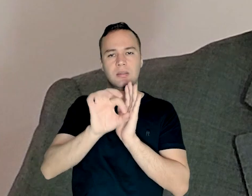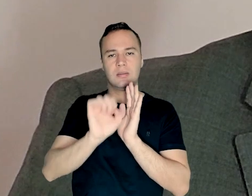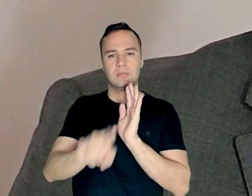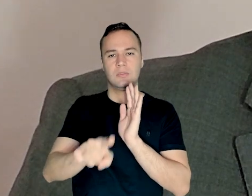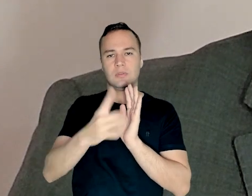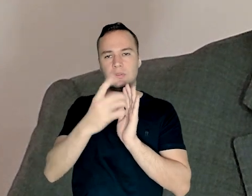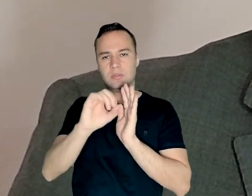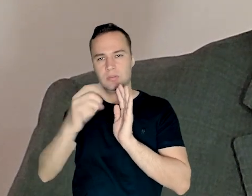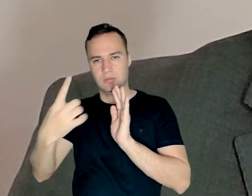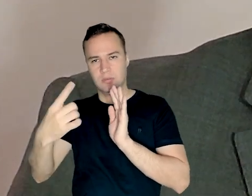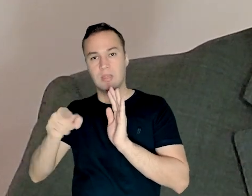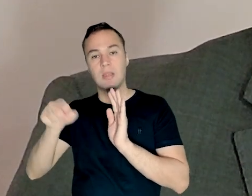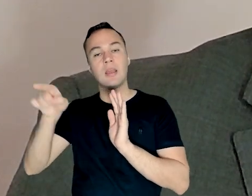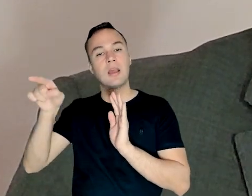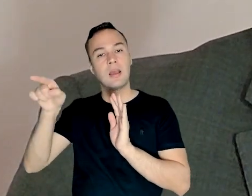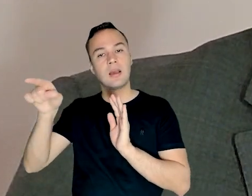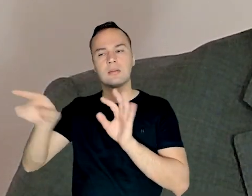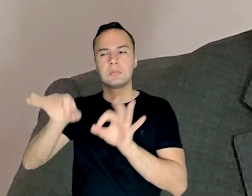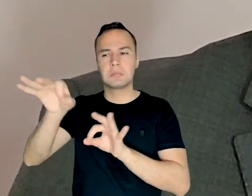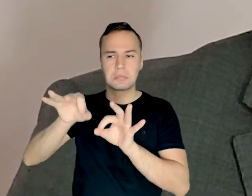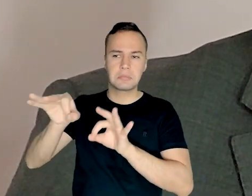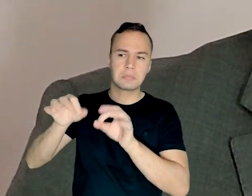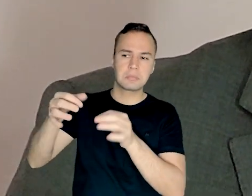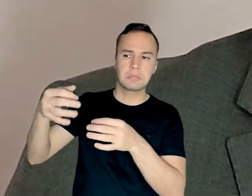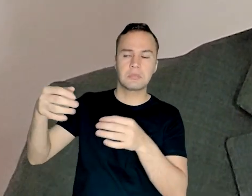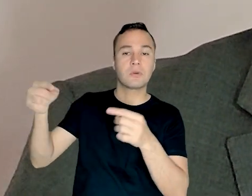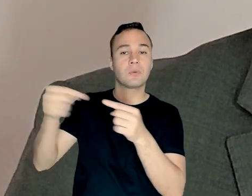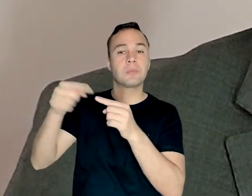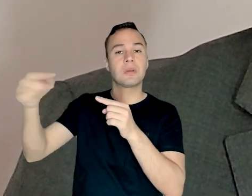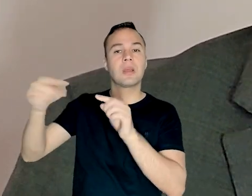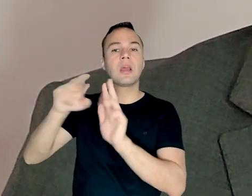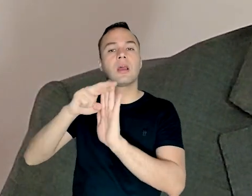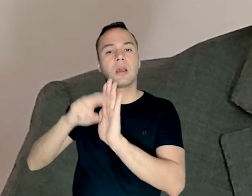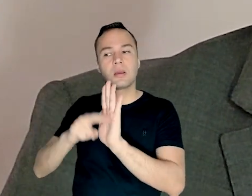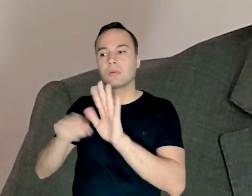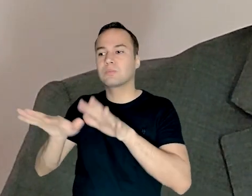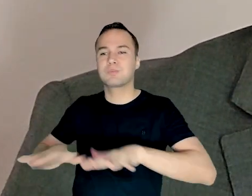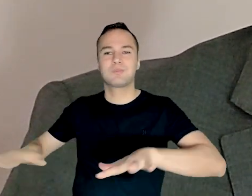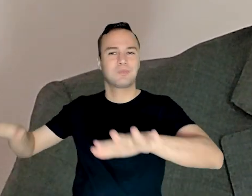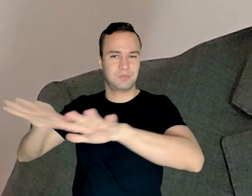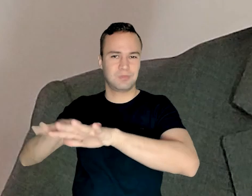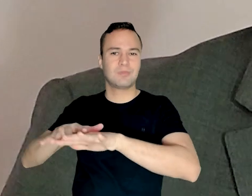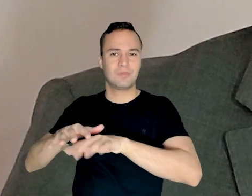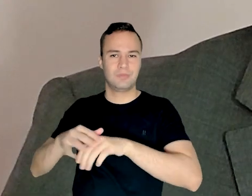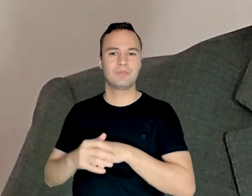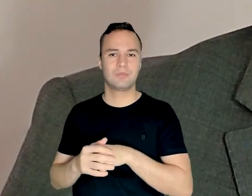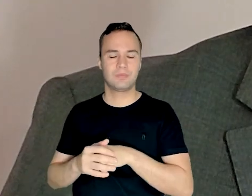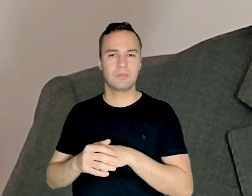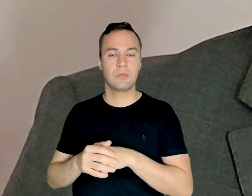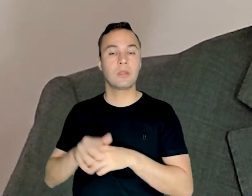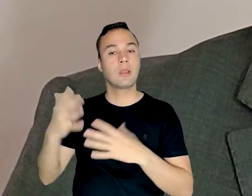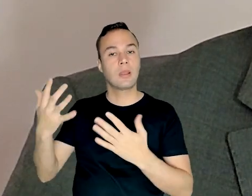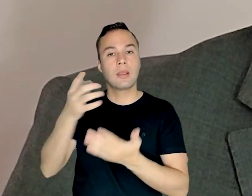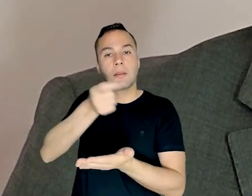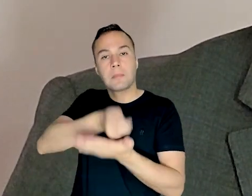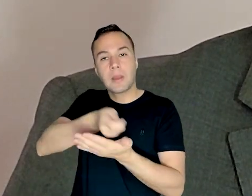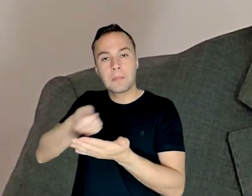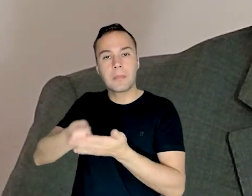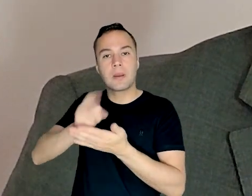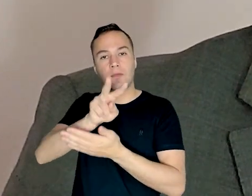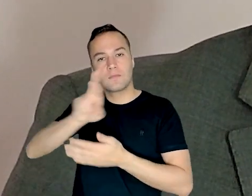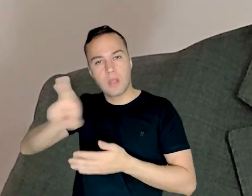Lei 10.101, normalmente é ajustada através de normas coletivas. Então,